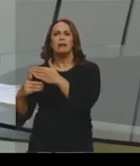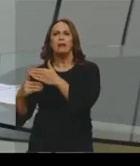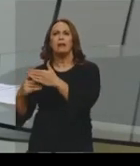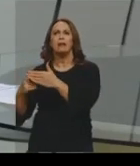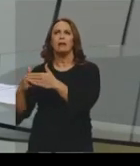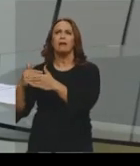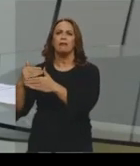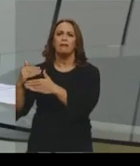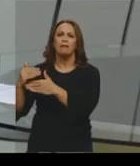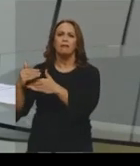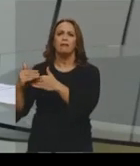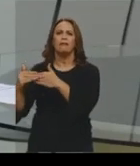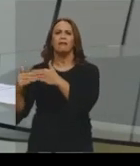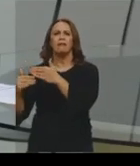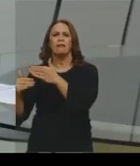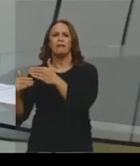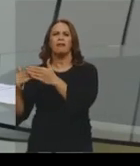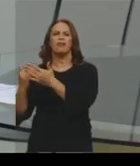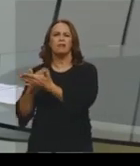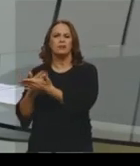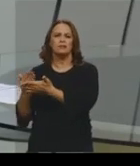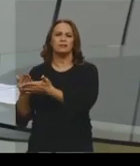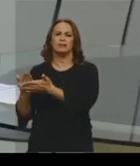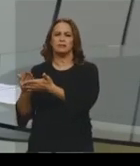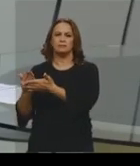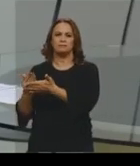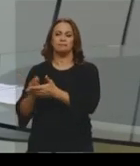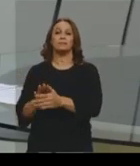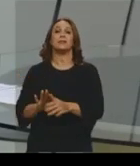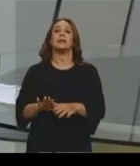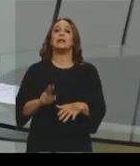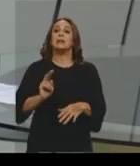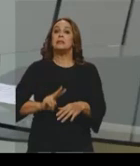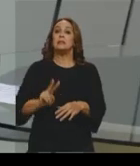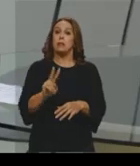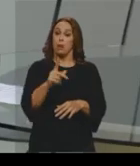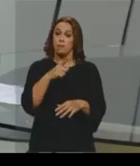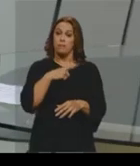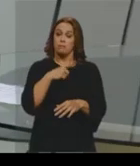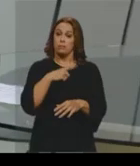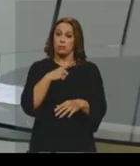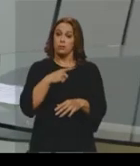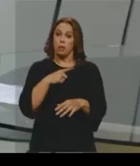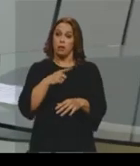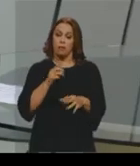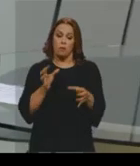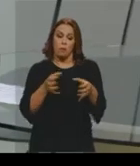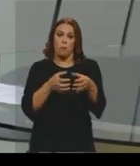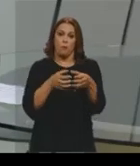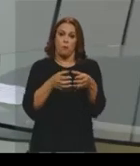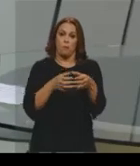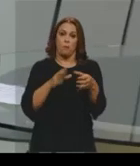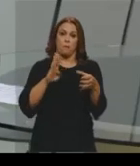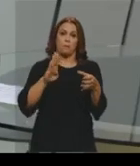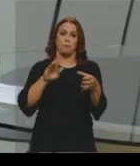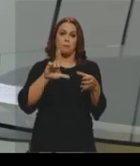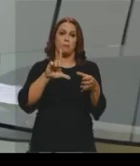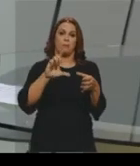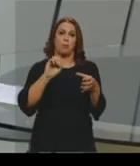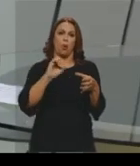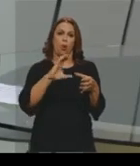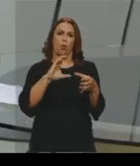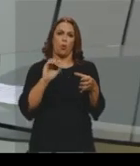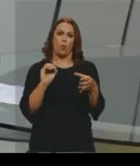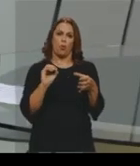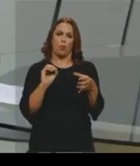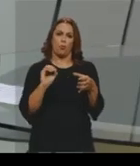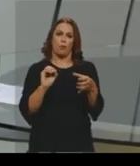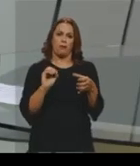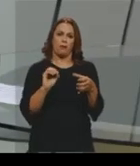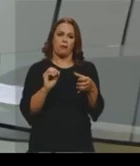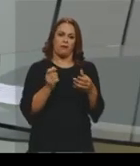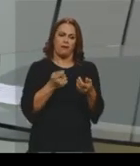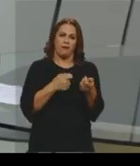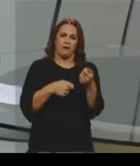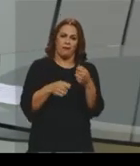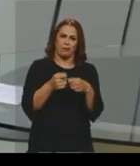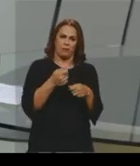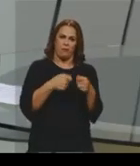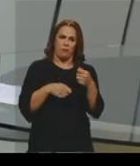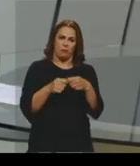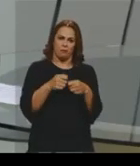se adota a criação de blocos econômicos, a intenção é exatamente corrigir, se não totalmente, pelo